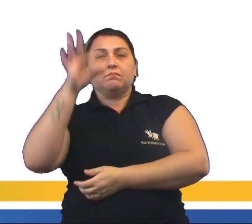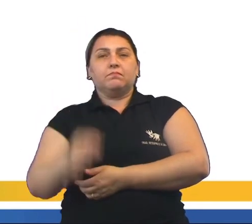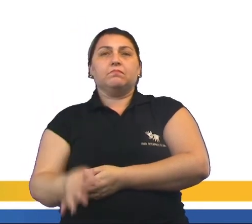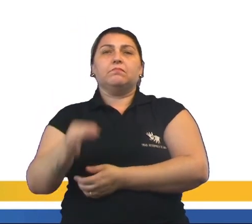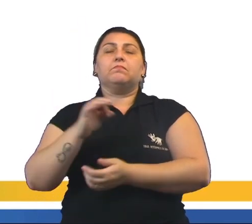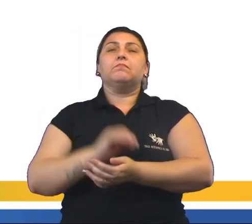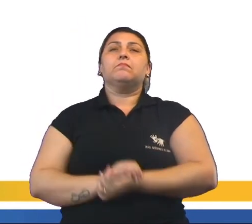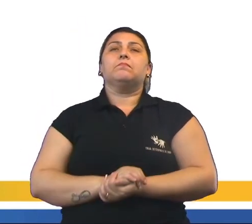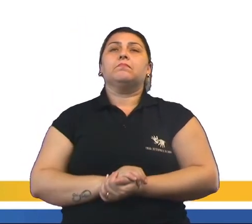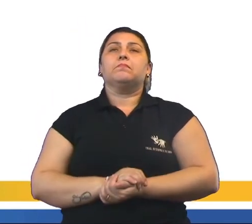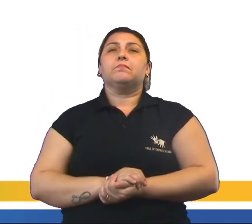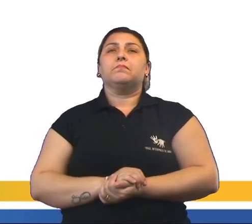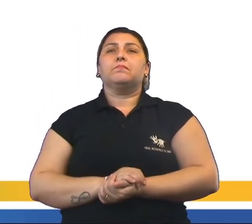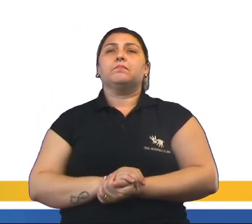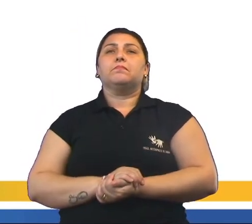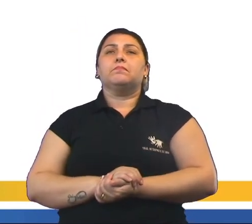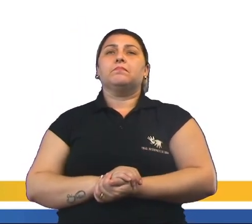decisões.